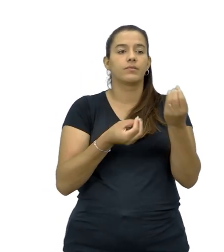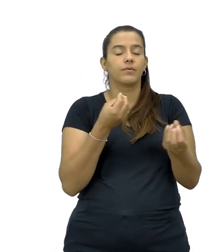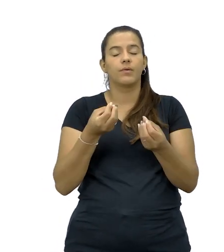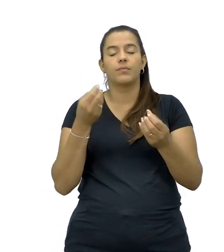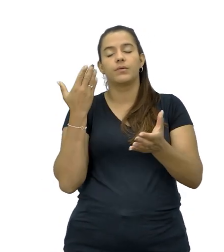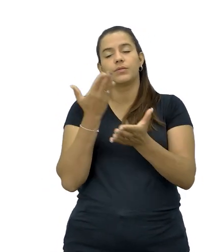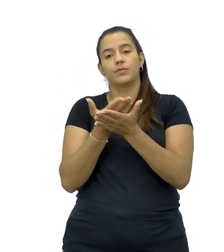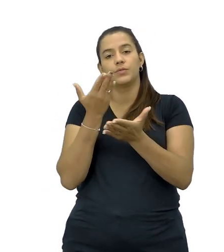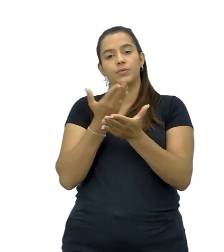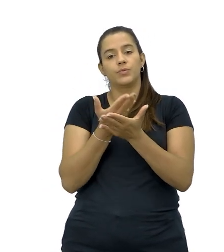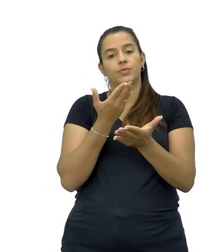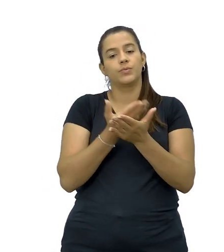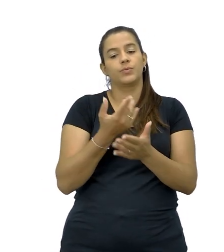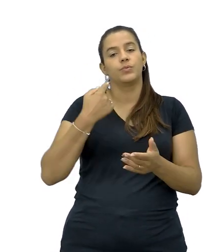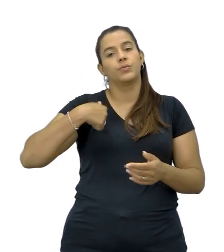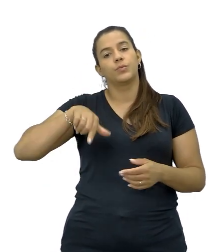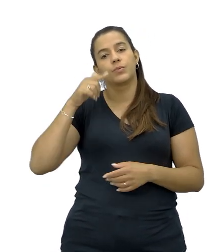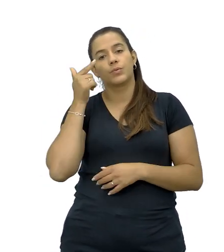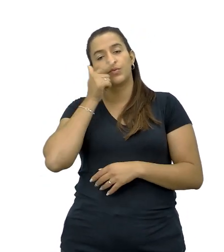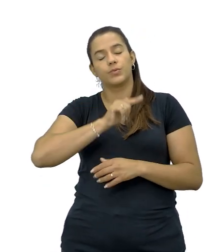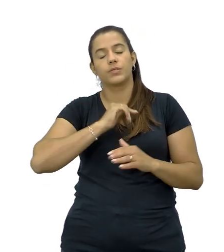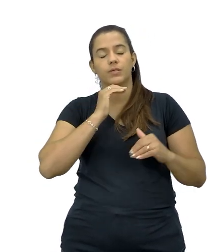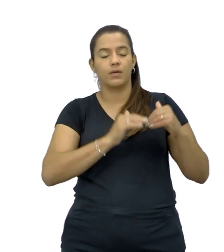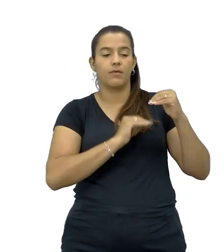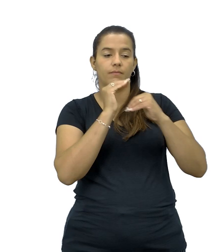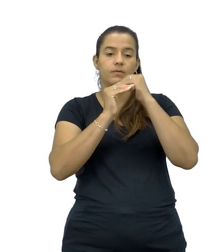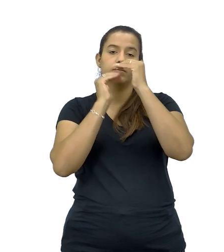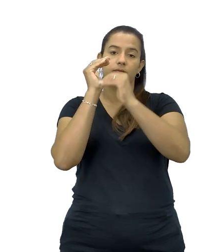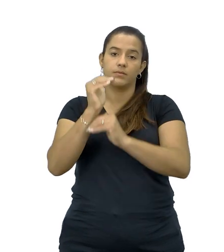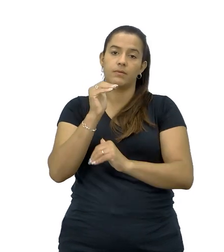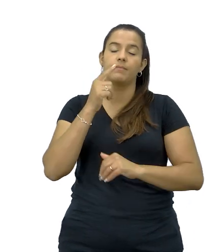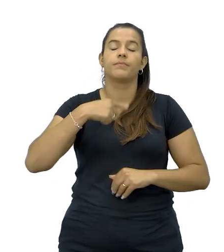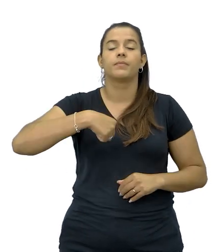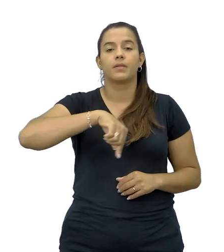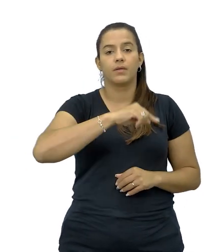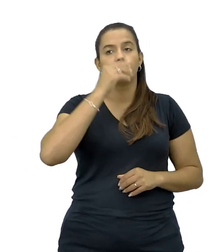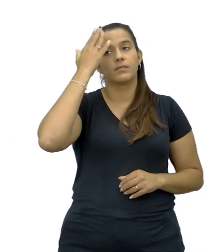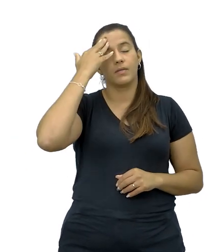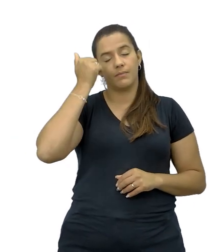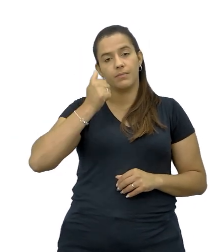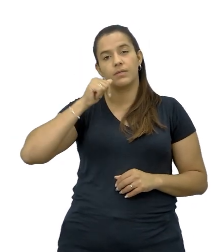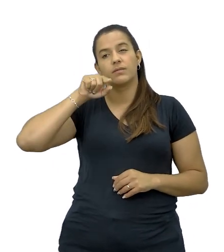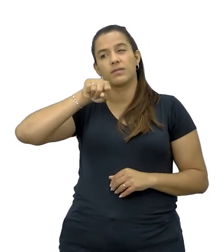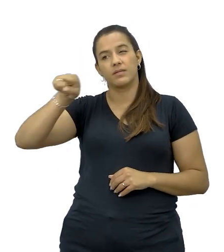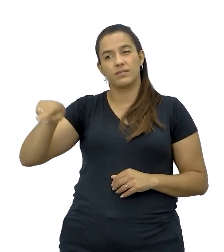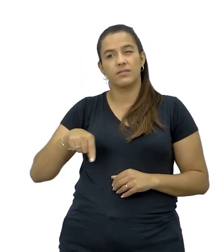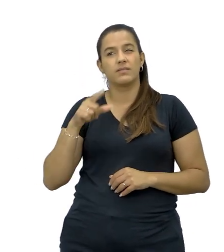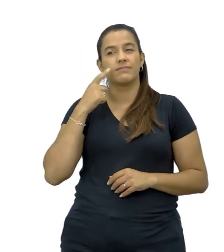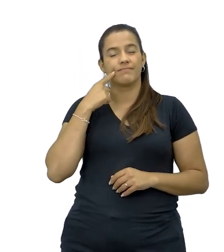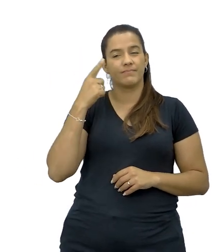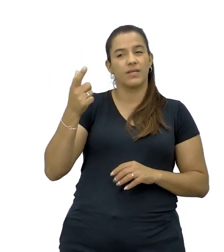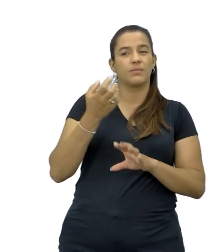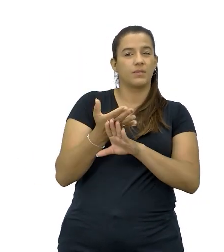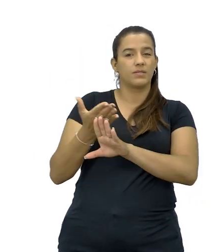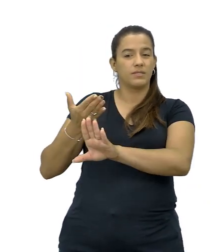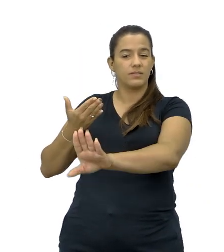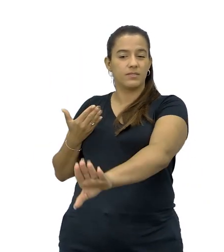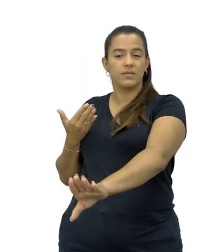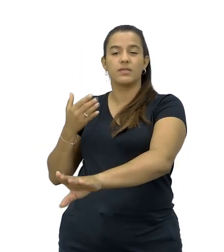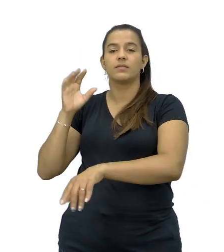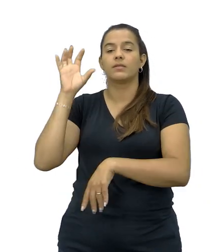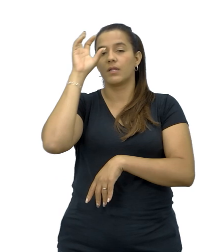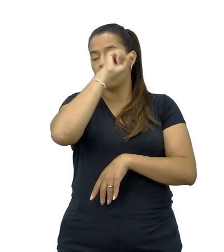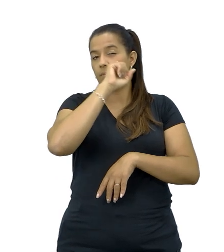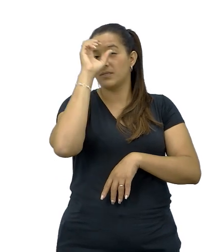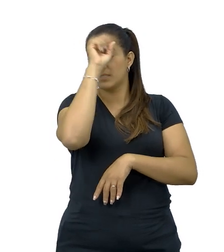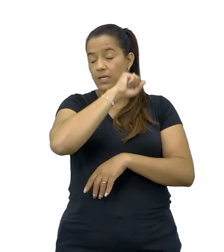né, fazendo com que o meu estudante possa avançar, mesmo sabendo do grande vácuo, né, que ficou da